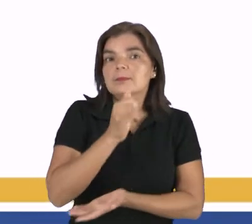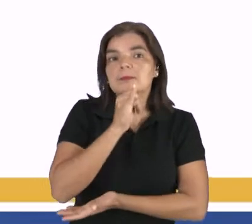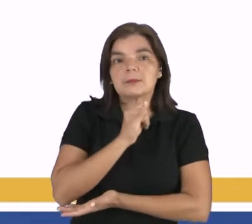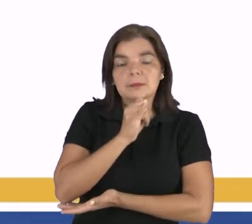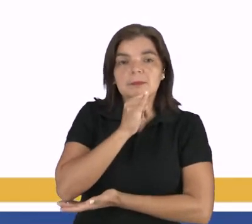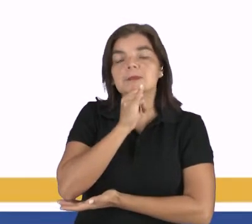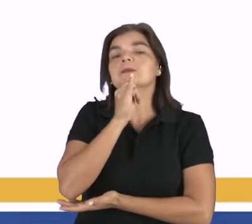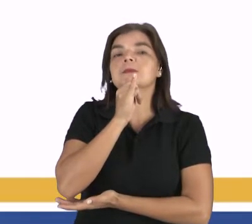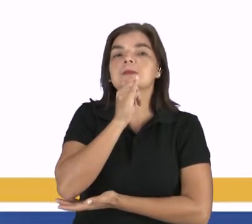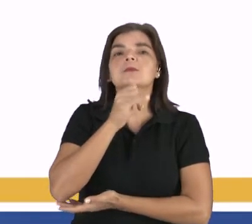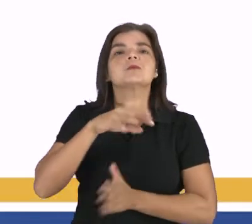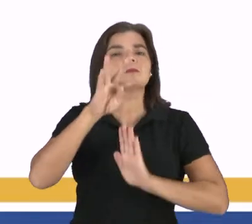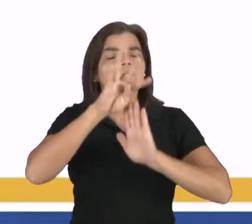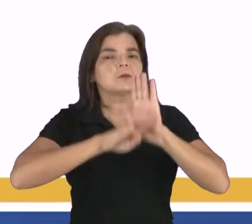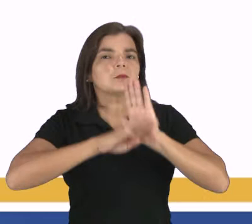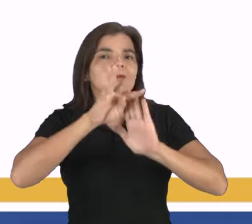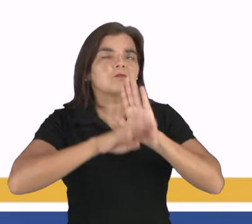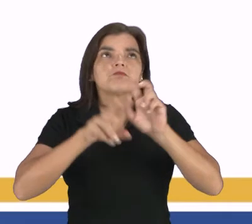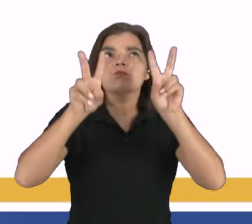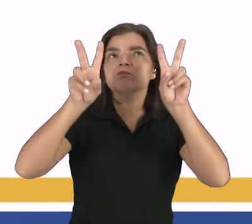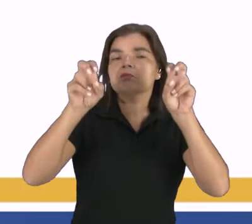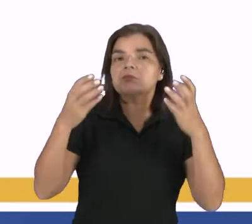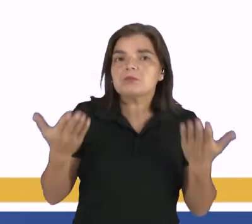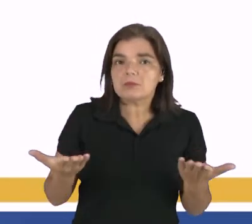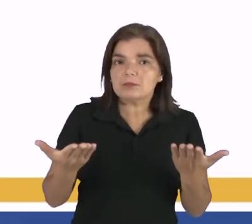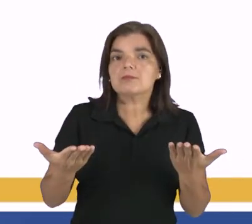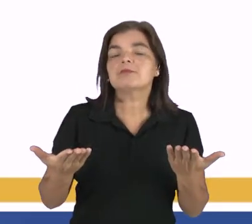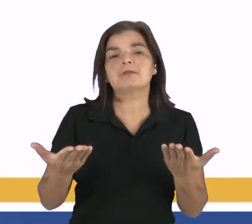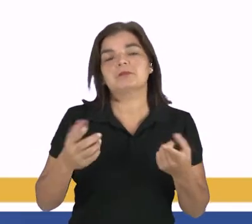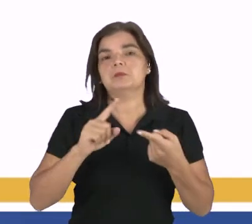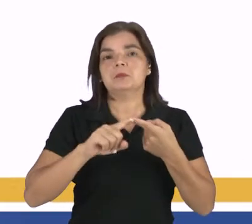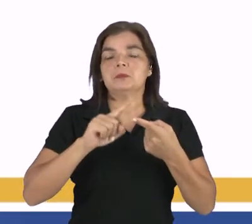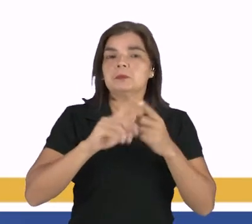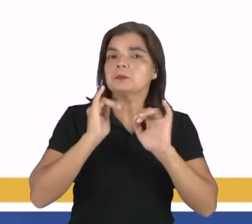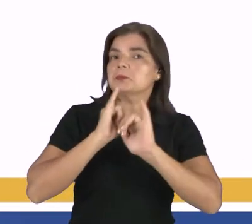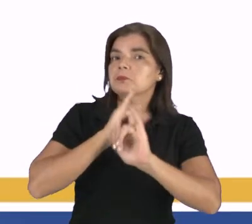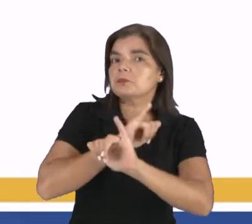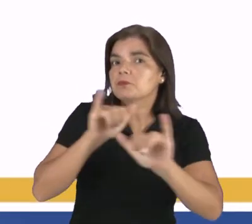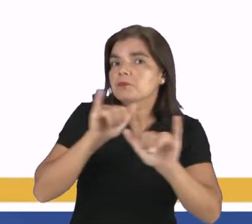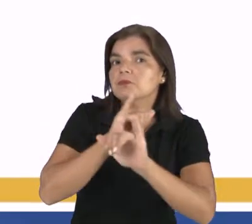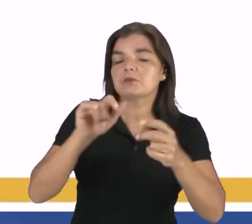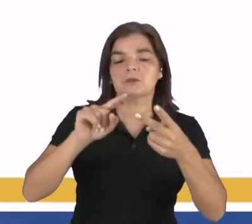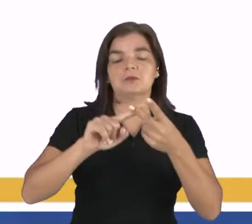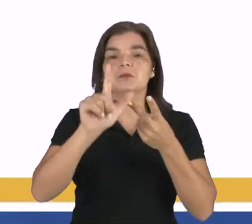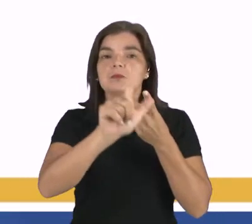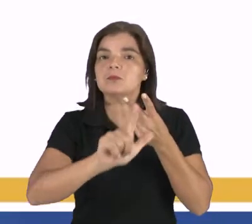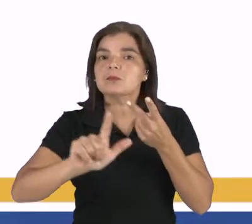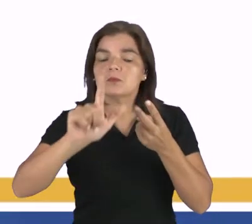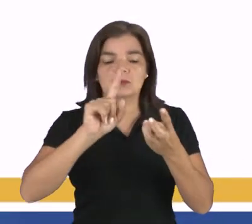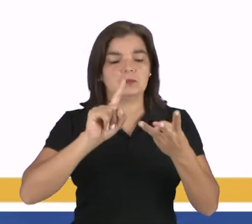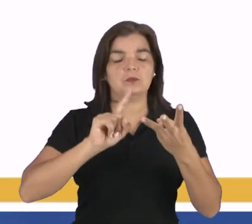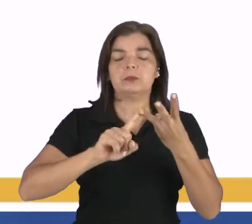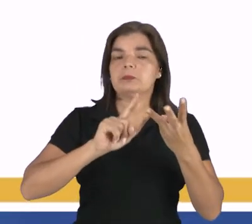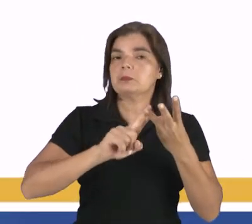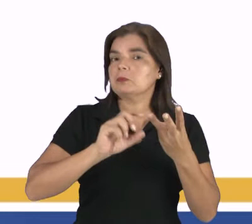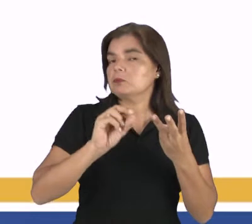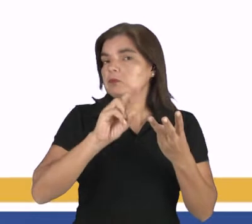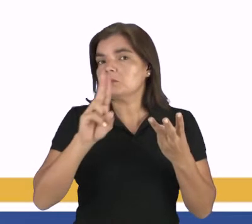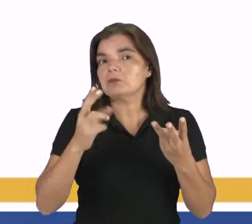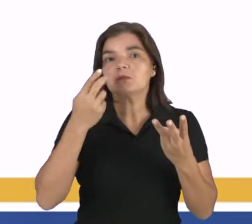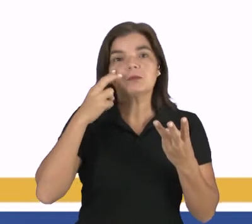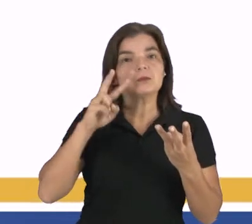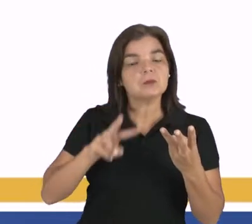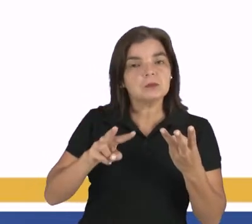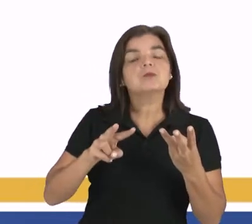em que textos sobre determinados assuntos sejam informativos, literários ou os que a